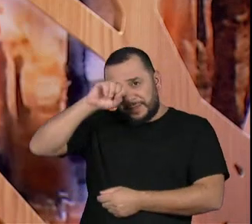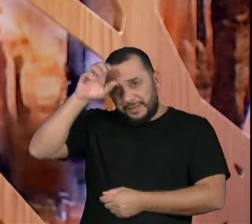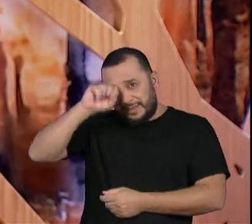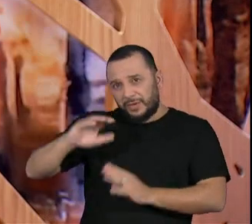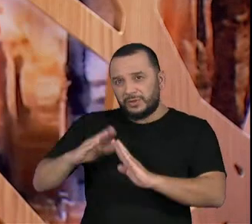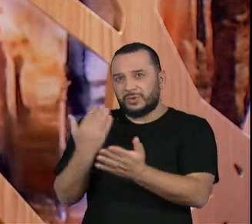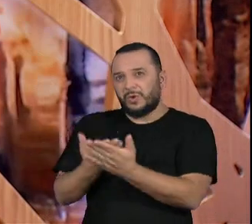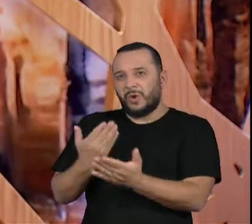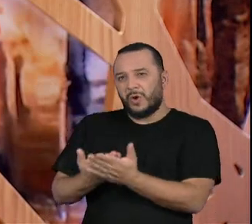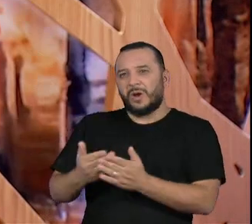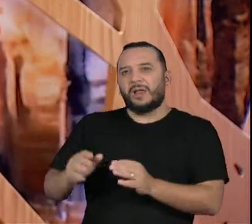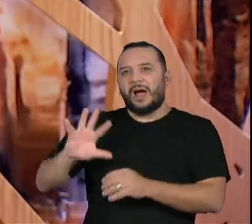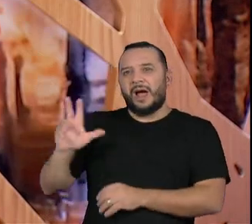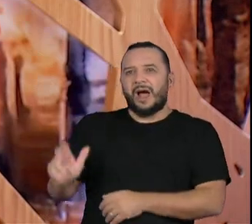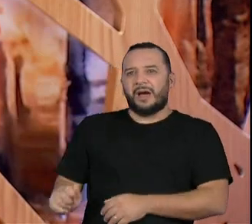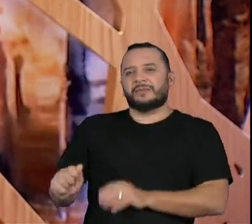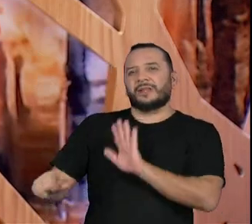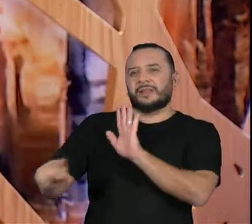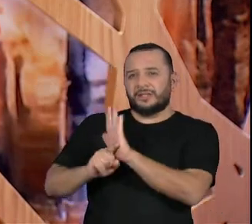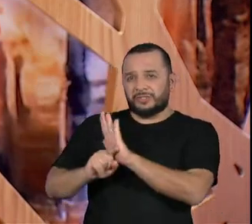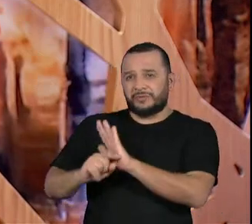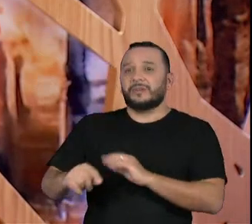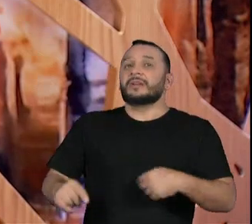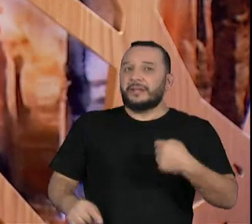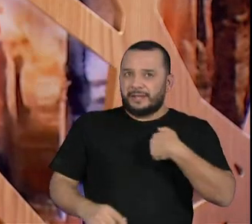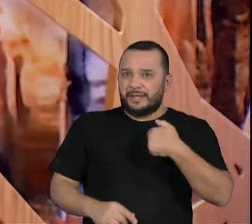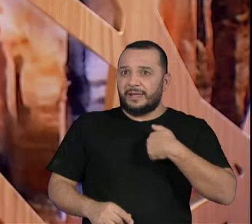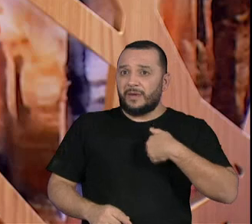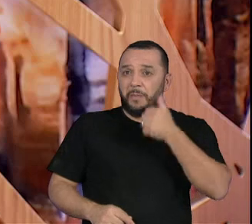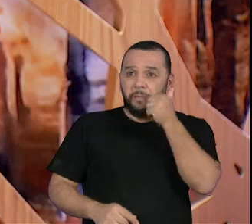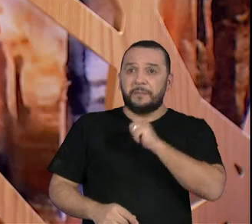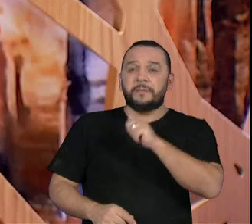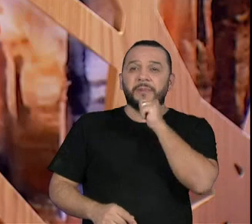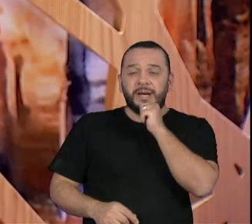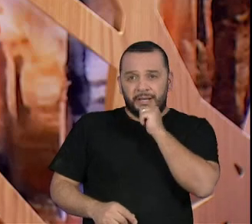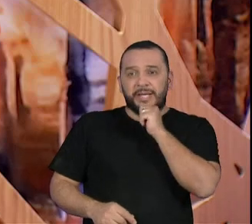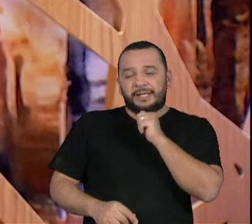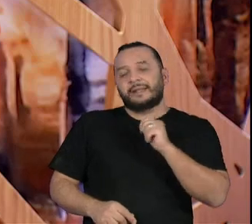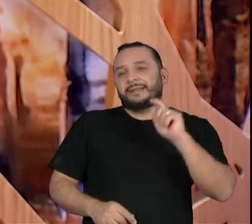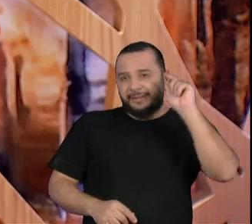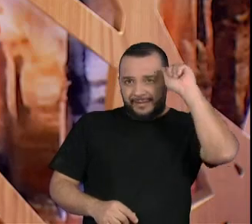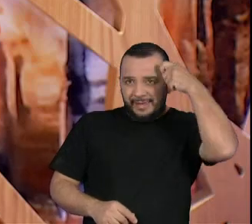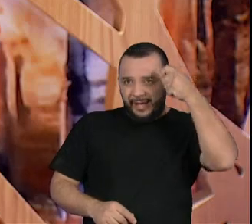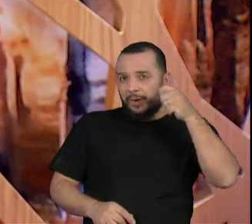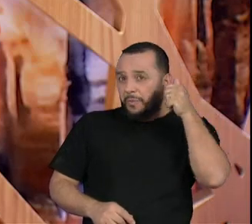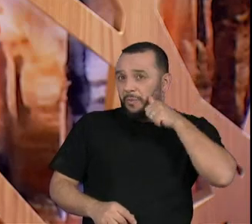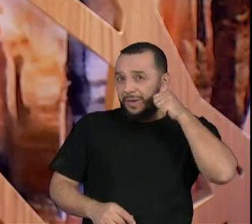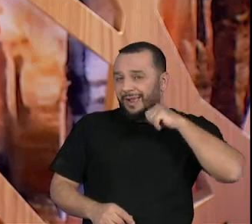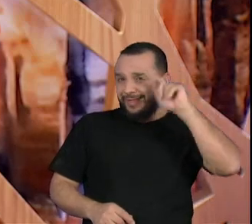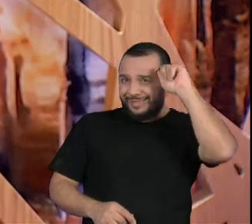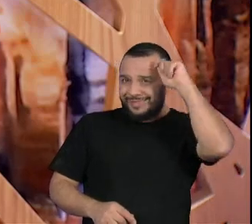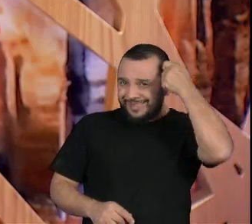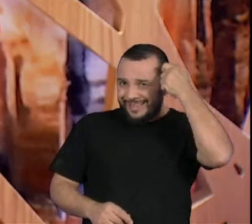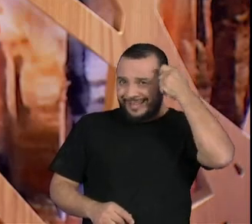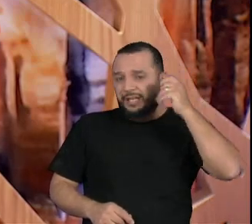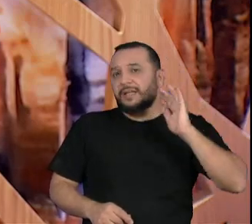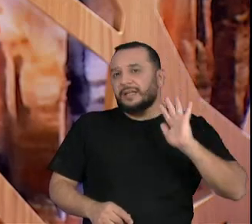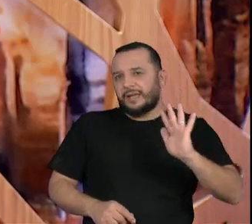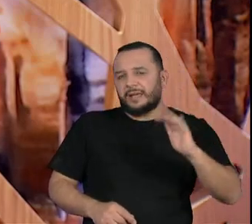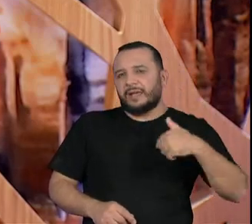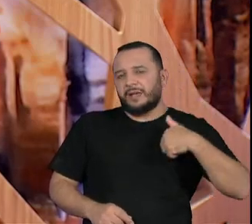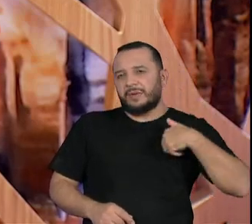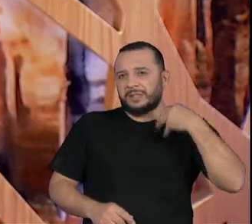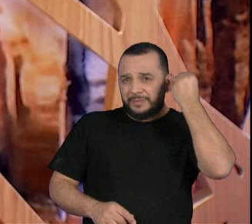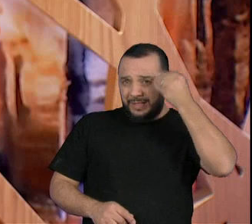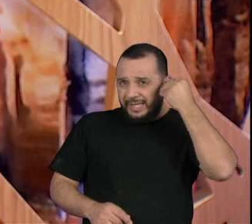uma adolescente negra no Brasil. Eu fui uma mãe negra, uma mulher e uma mãe negra. Então, eu vivenciei tudo isso e eu estagiei por 2